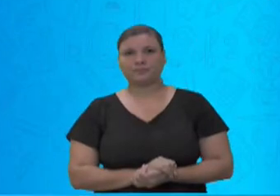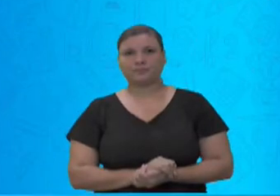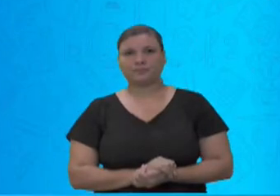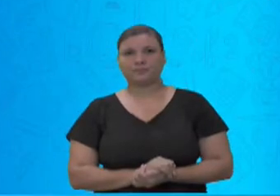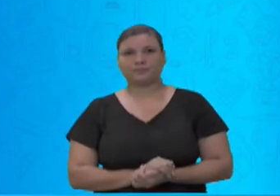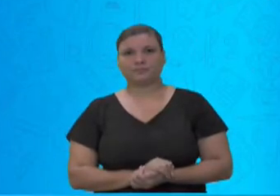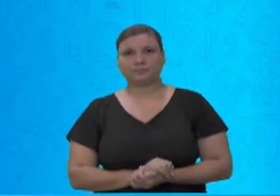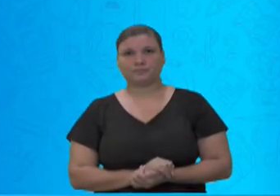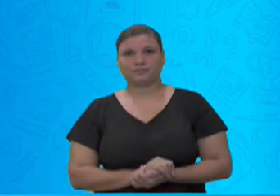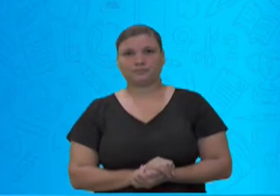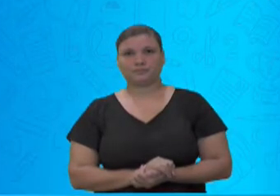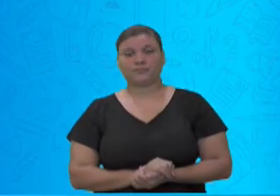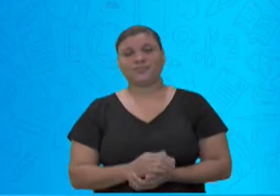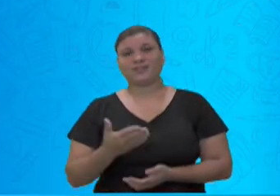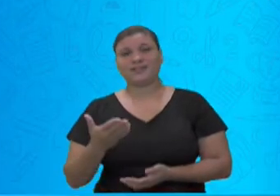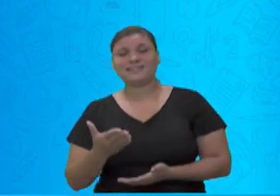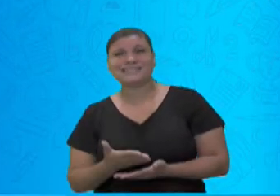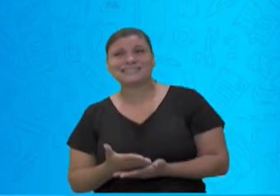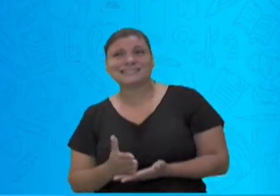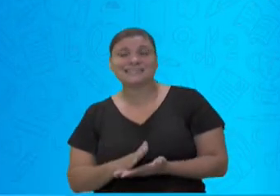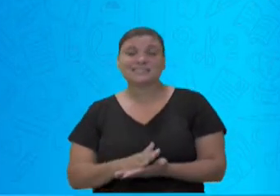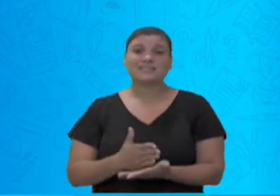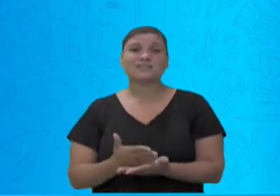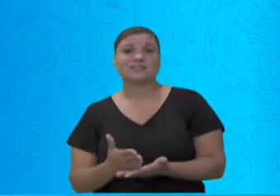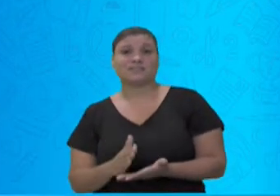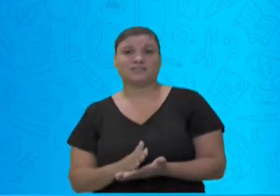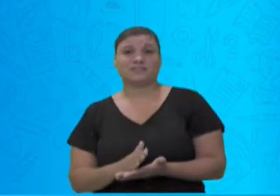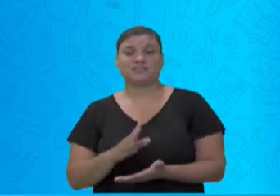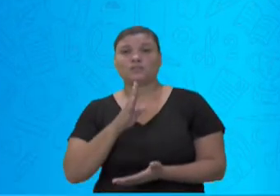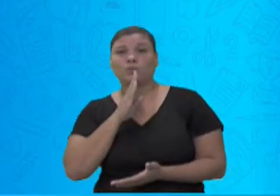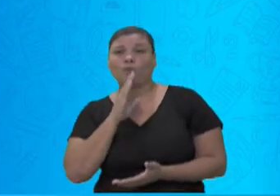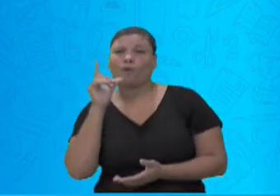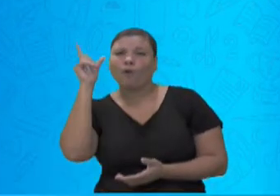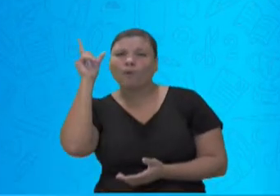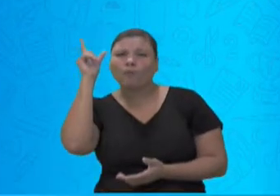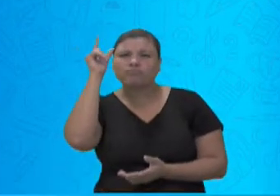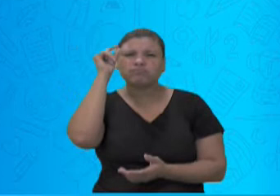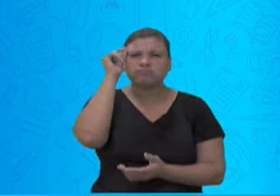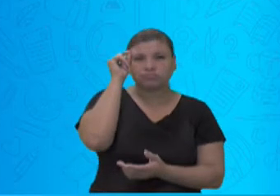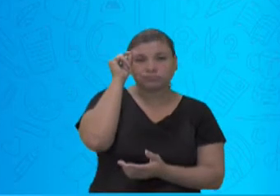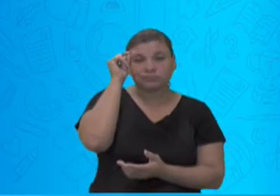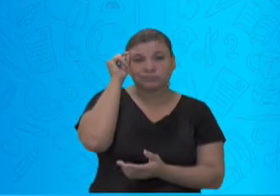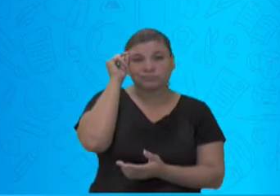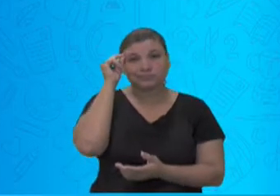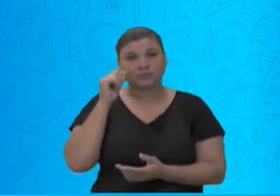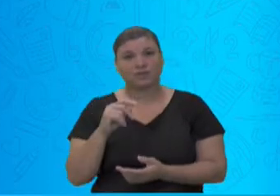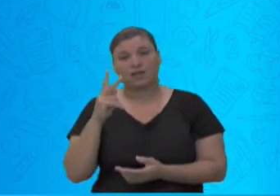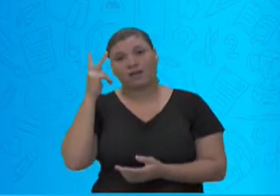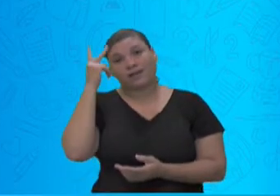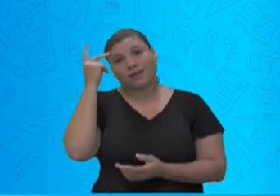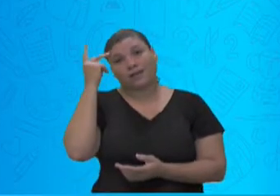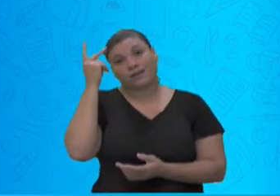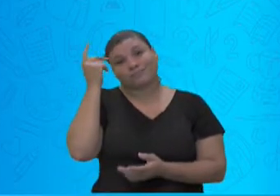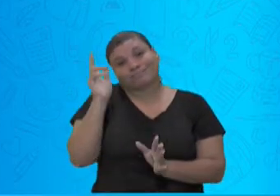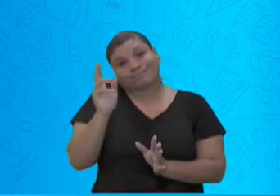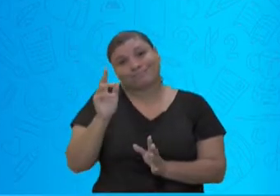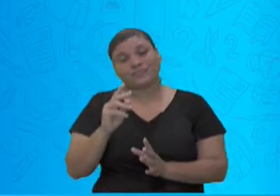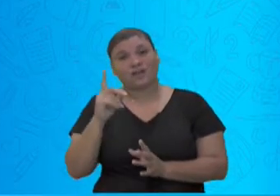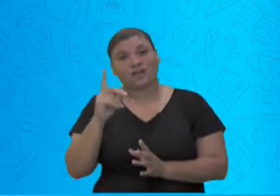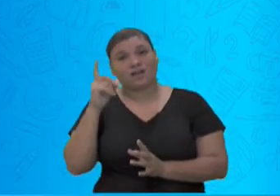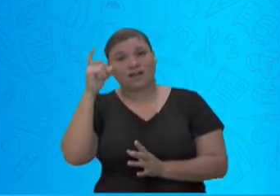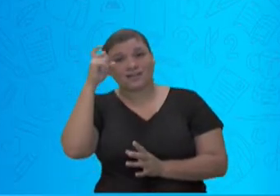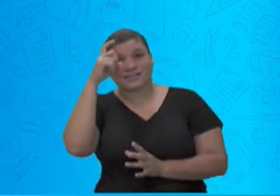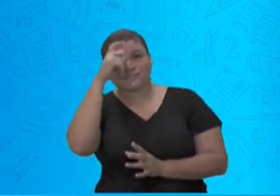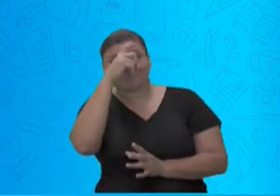Por distração ou desconhecimento, não é raro, né, cometer-se um deslize